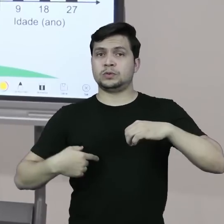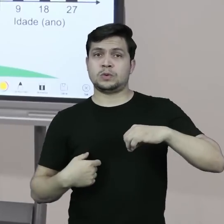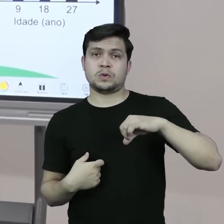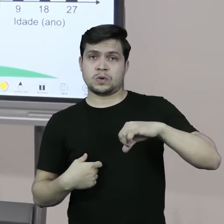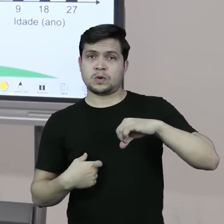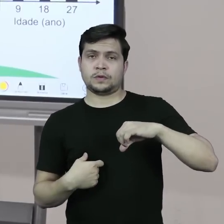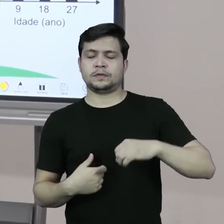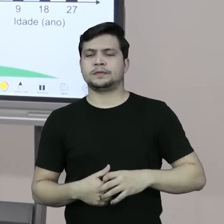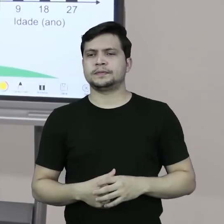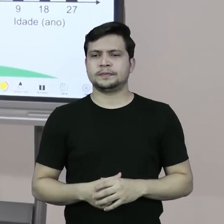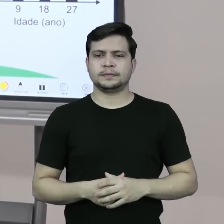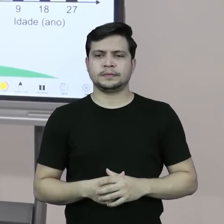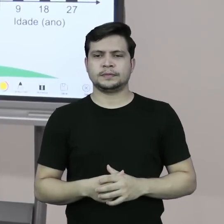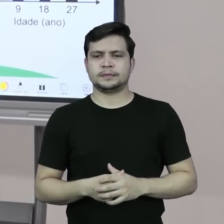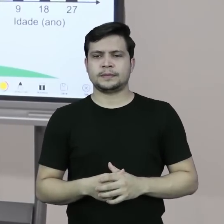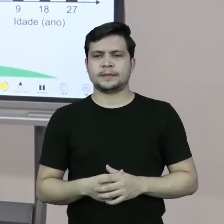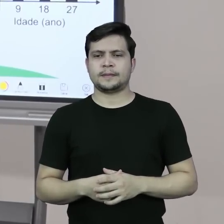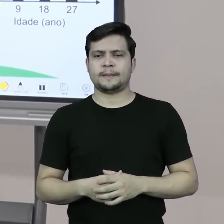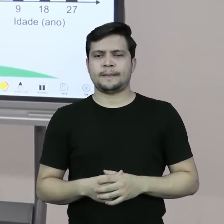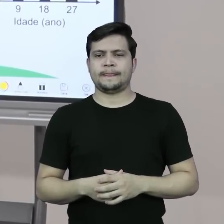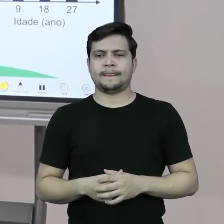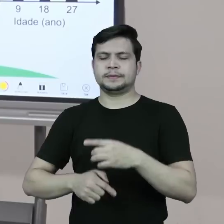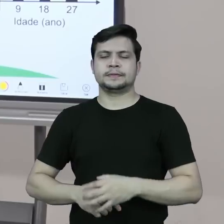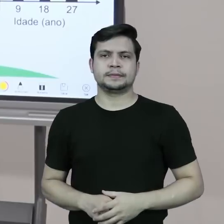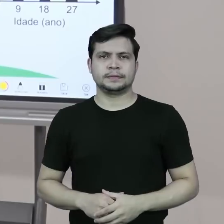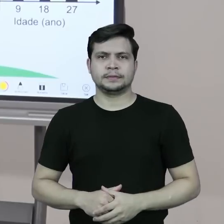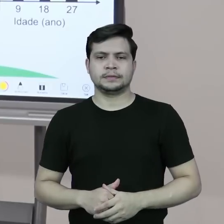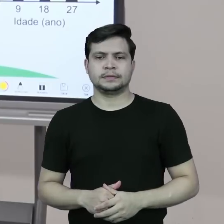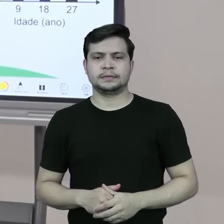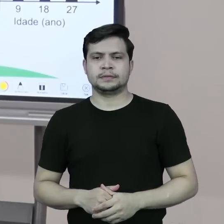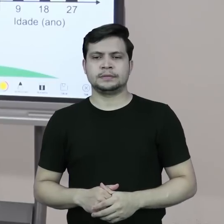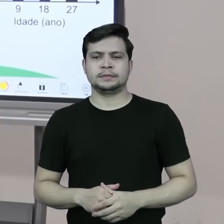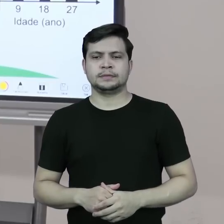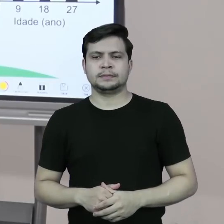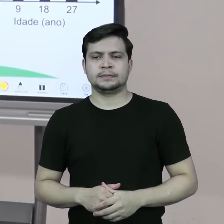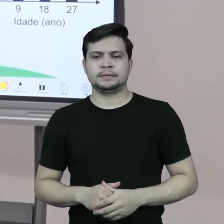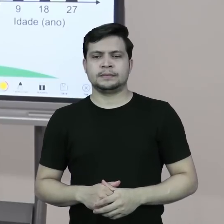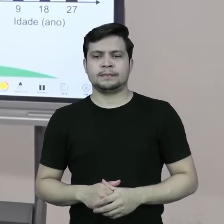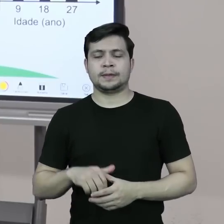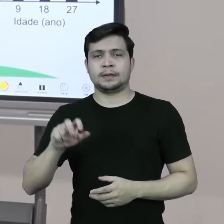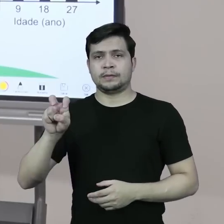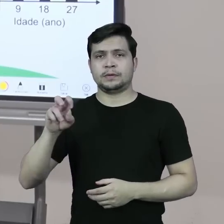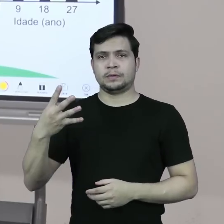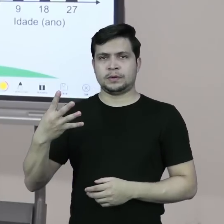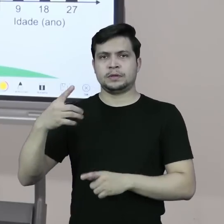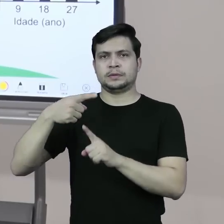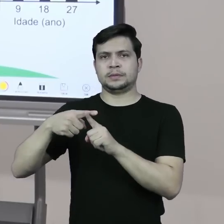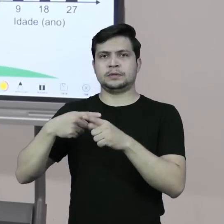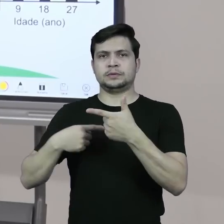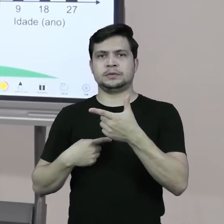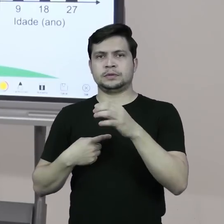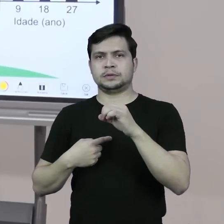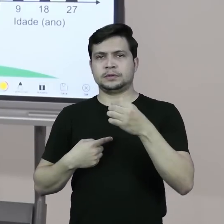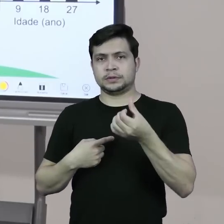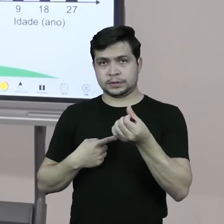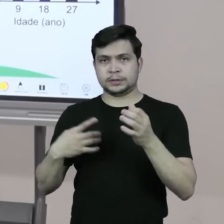aparecer ou em forma de tabela ou em forma de gráficos. Essa questão é a 171 da aplicação de 2021, a primeira